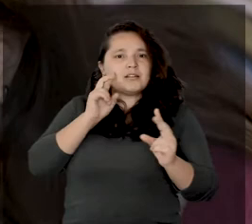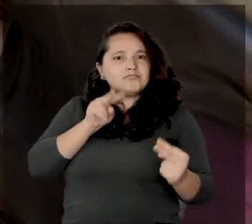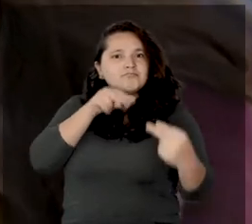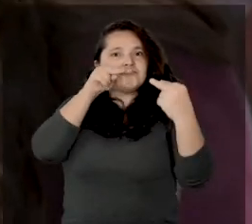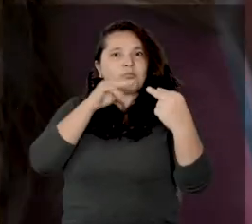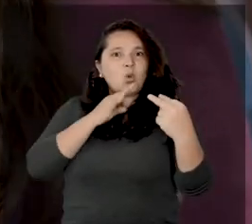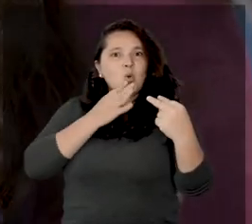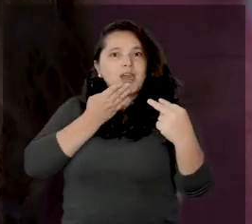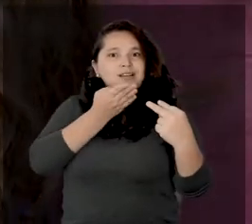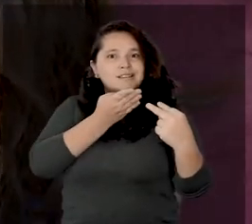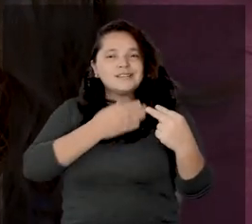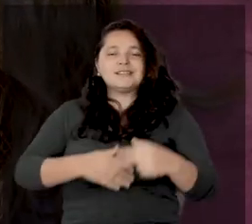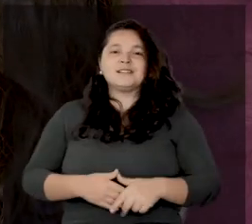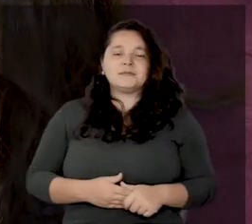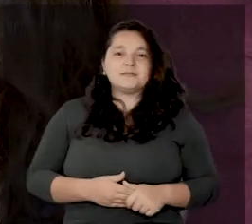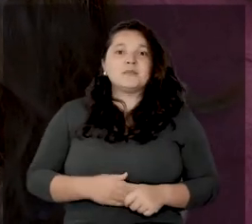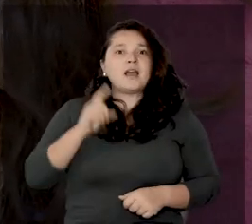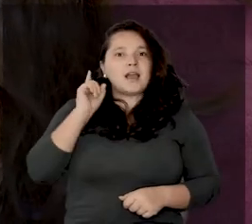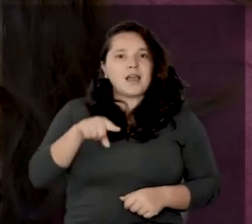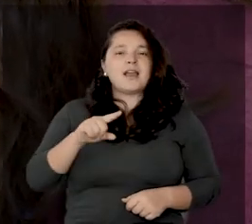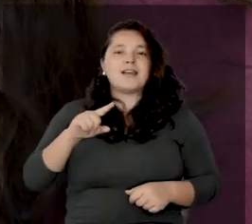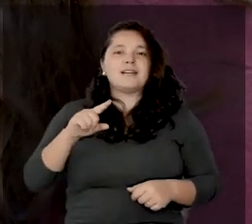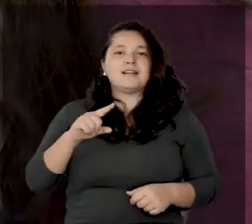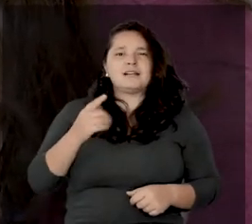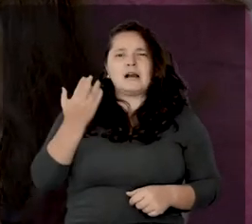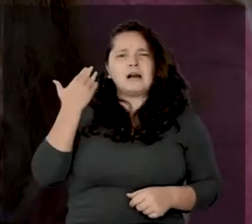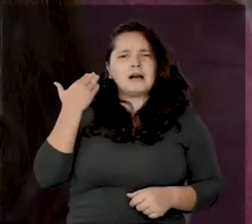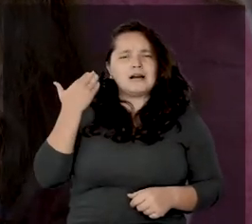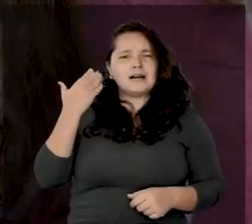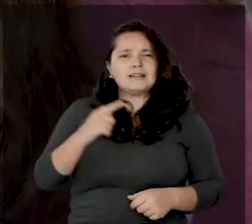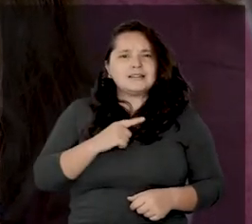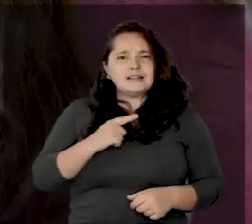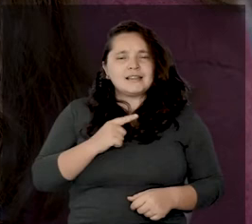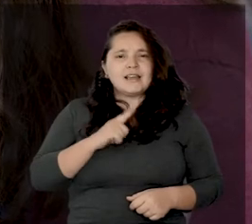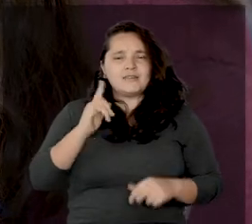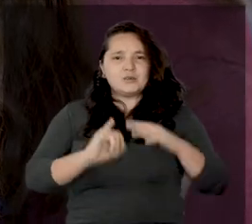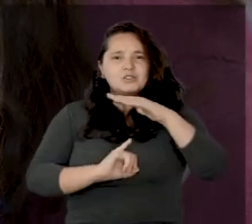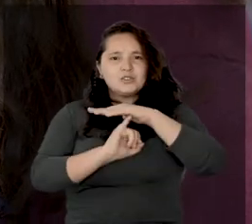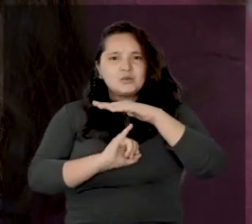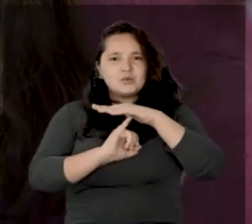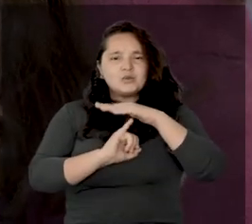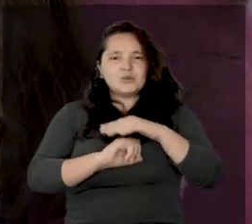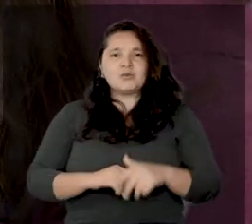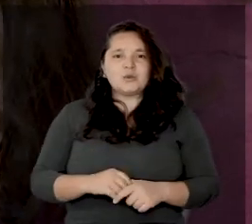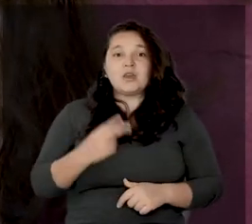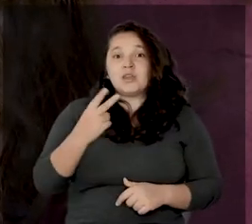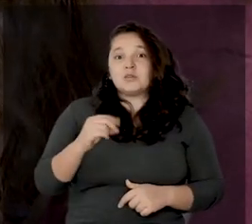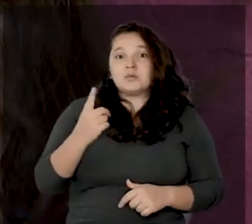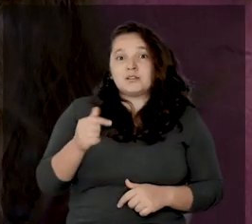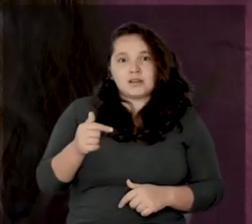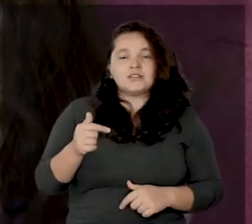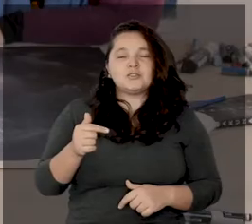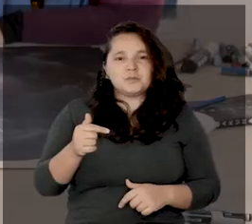conheci, foi nesse episódio, né, do Instituto Goethe, em